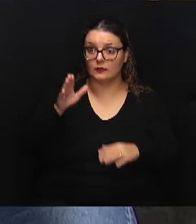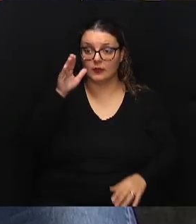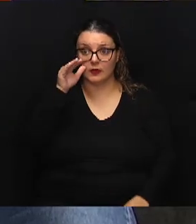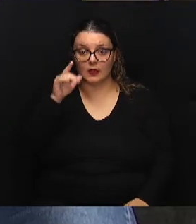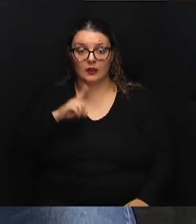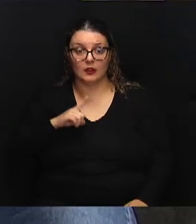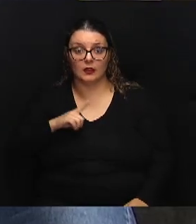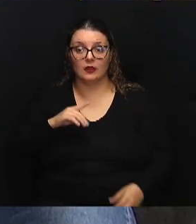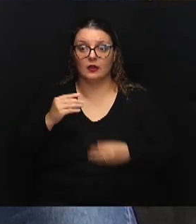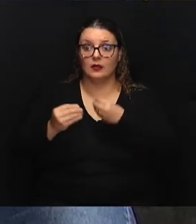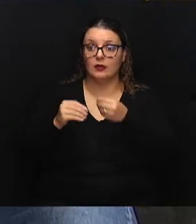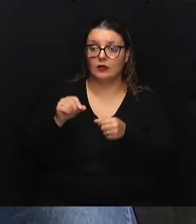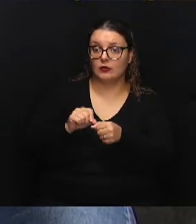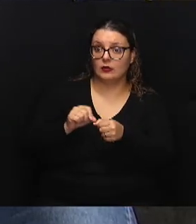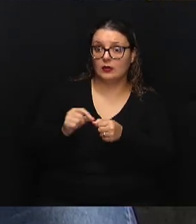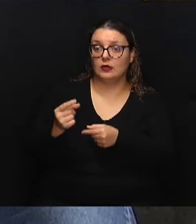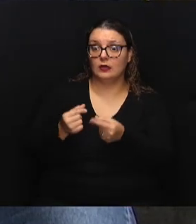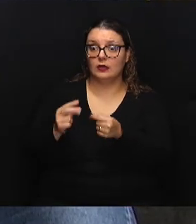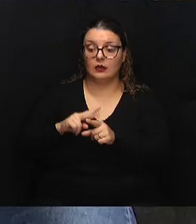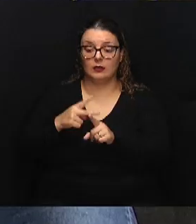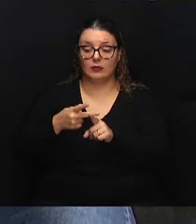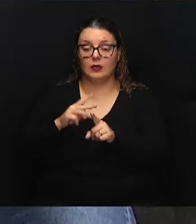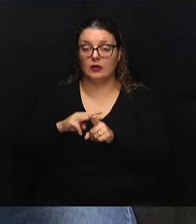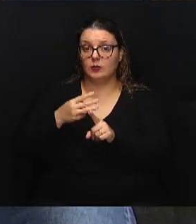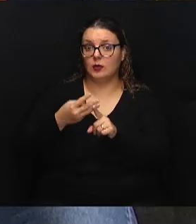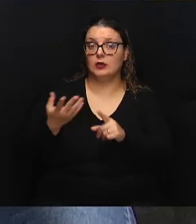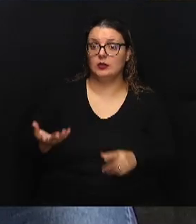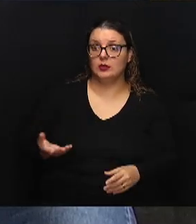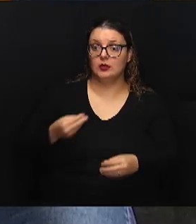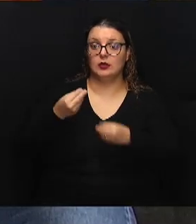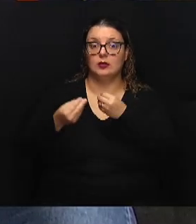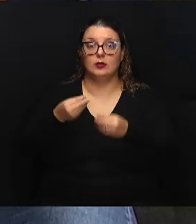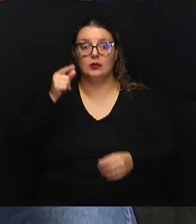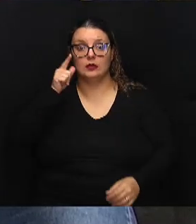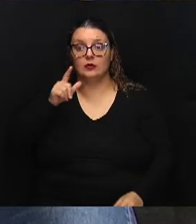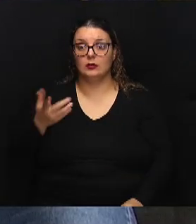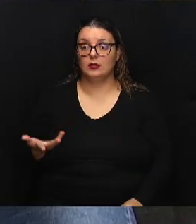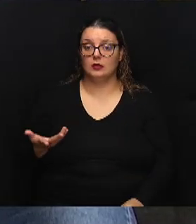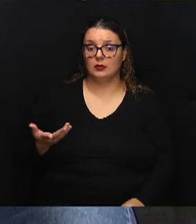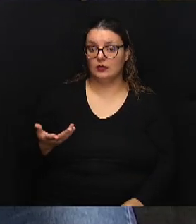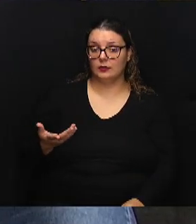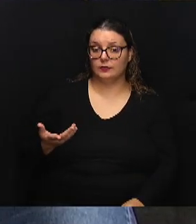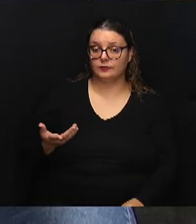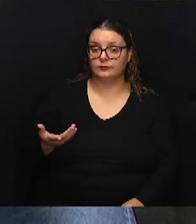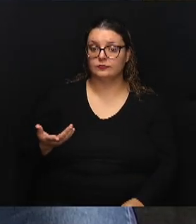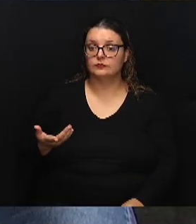curiosidade de como fazer esse dinheiro deles multiplicar, de como alcançar, de como conseguir